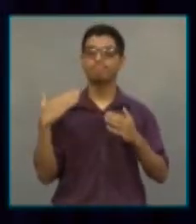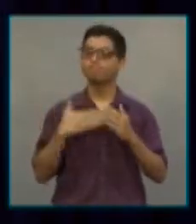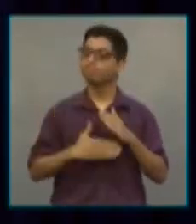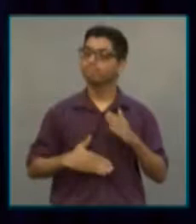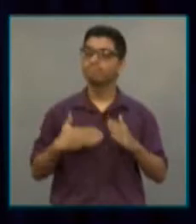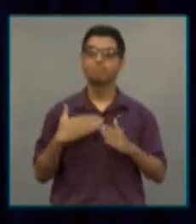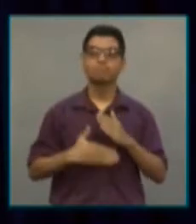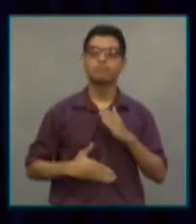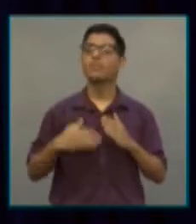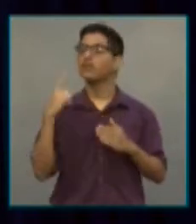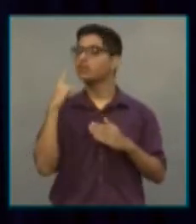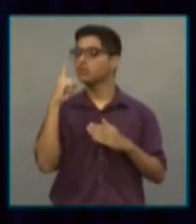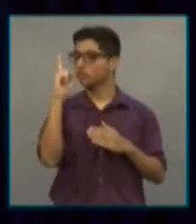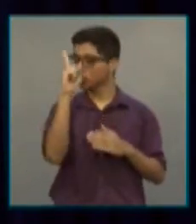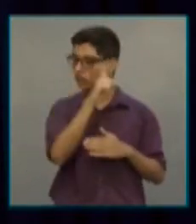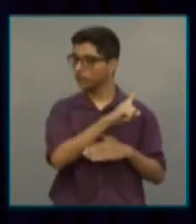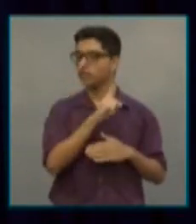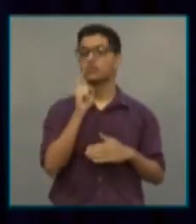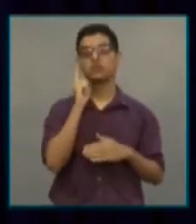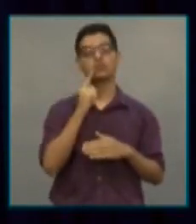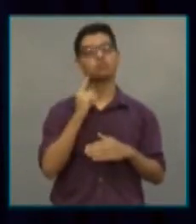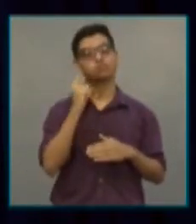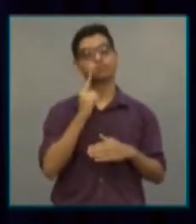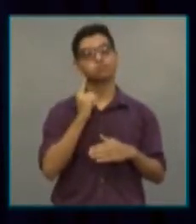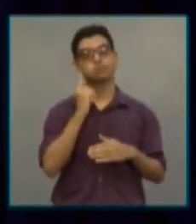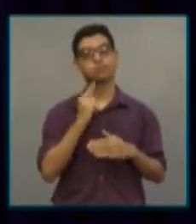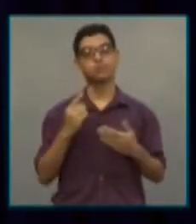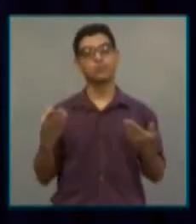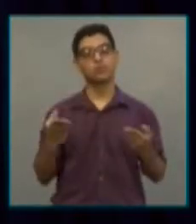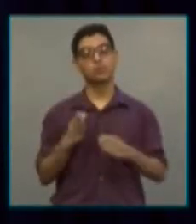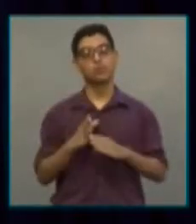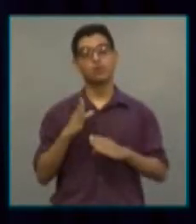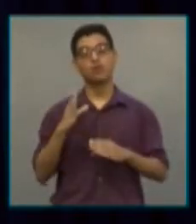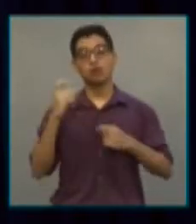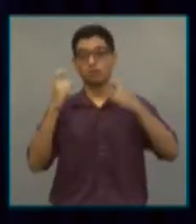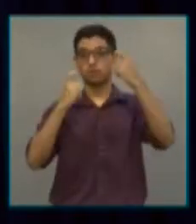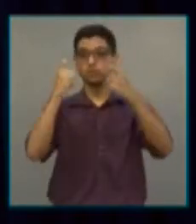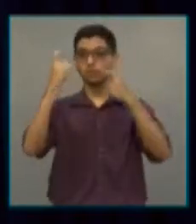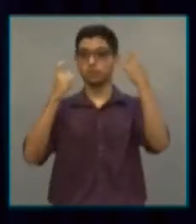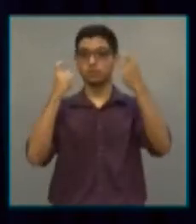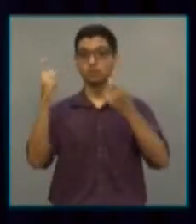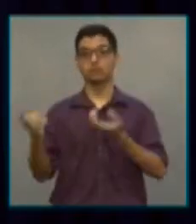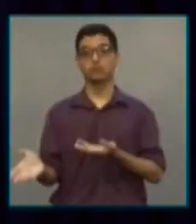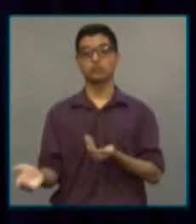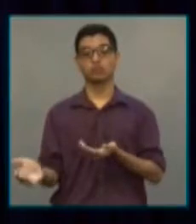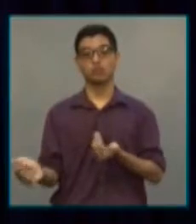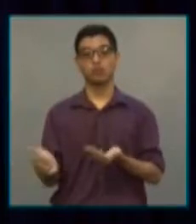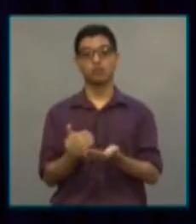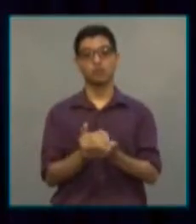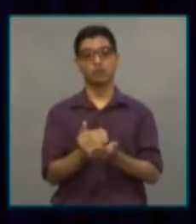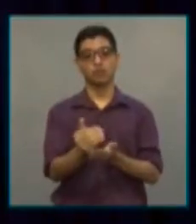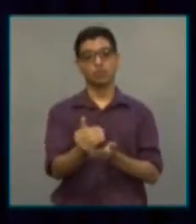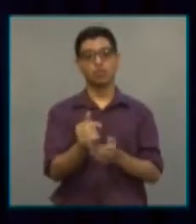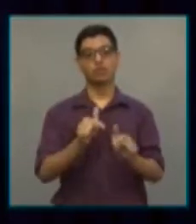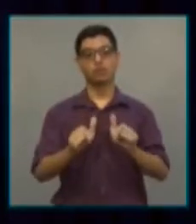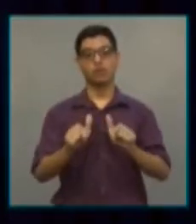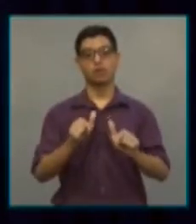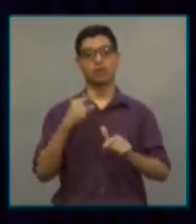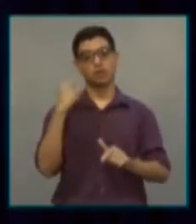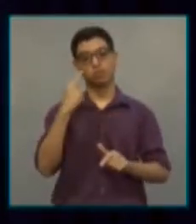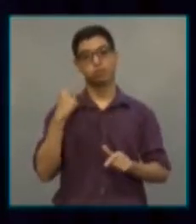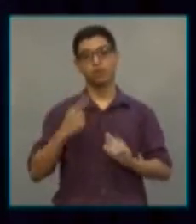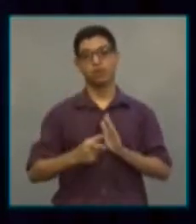Eu fico preocupado com os jovens advogados, vendo os três candidatos aqui falando do